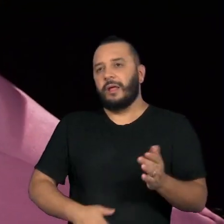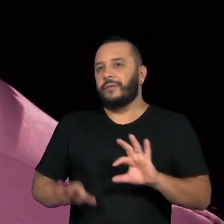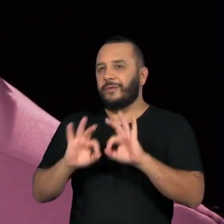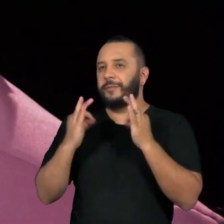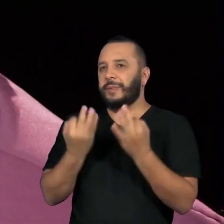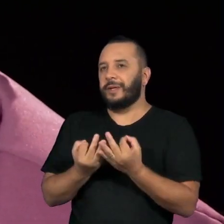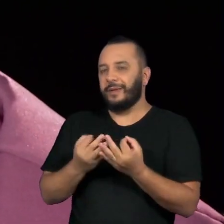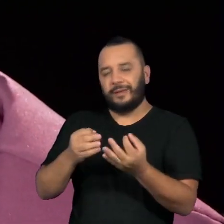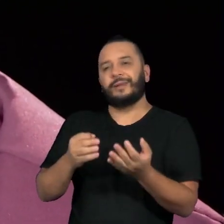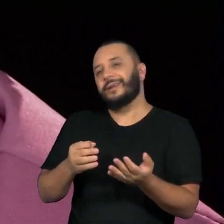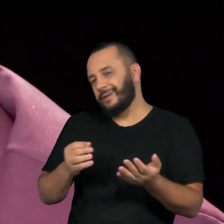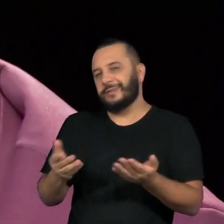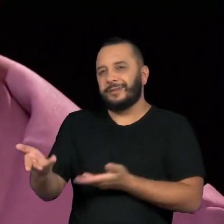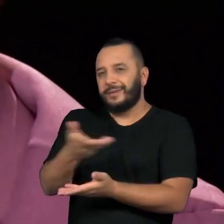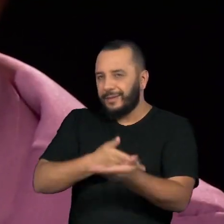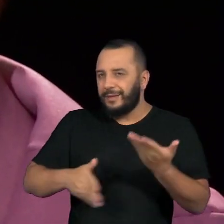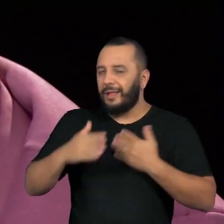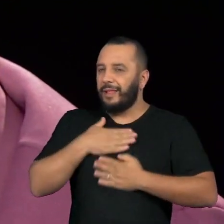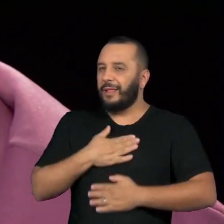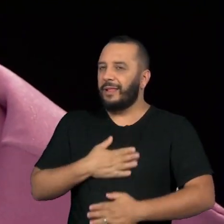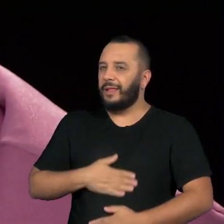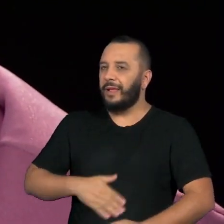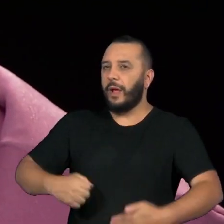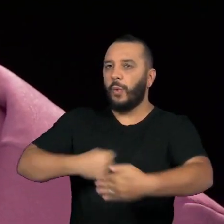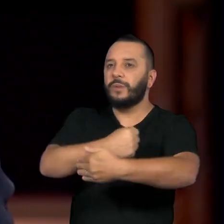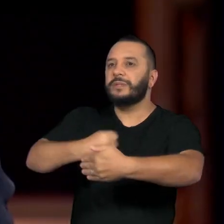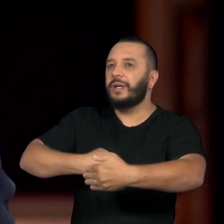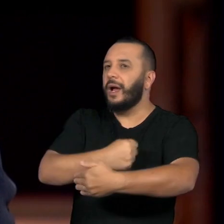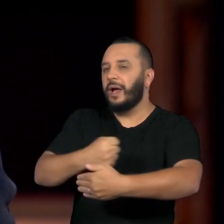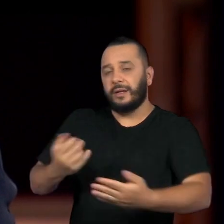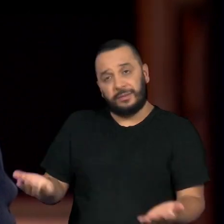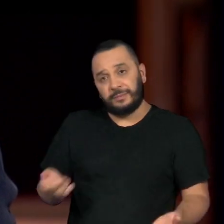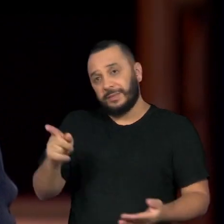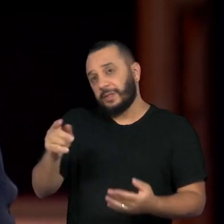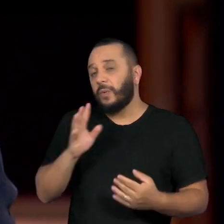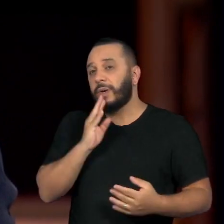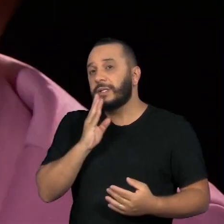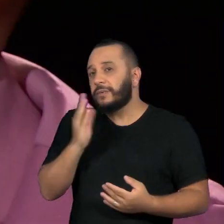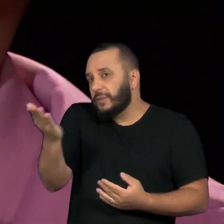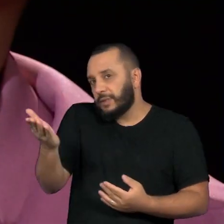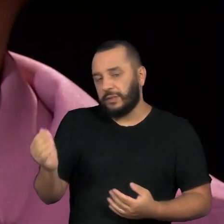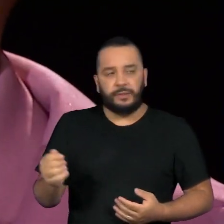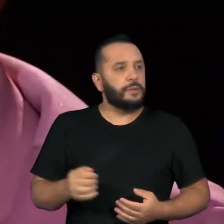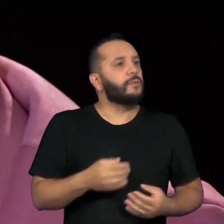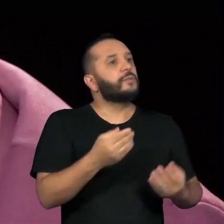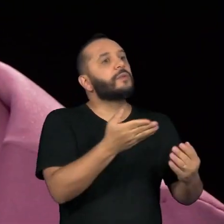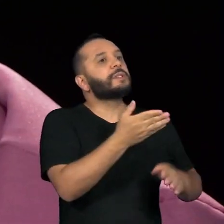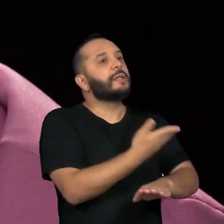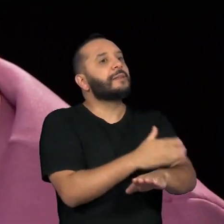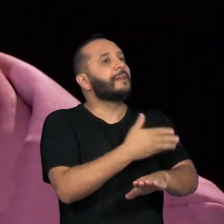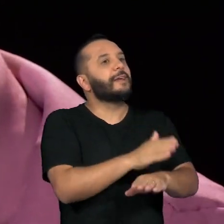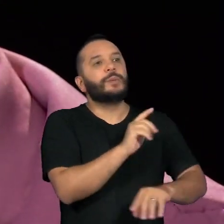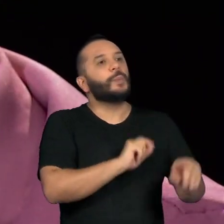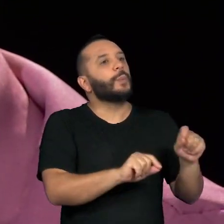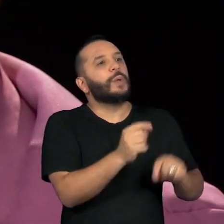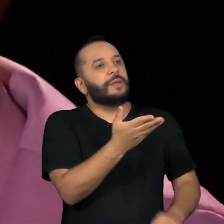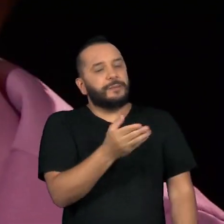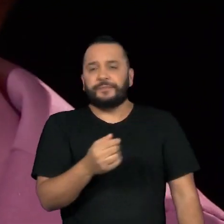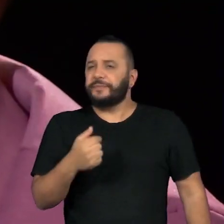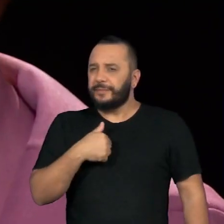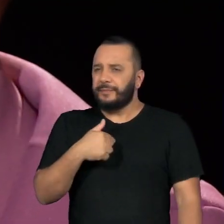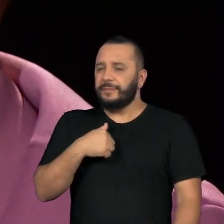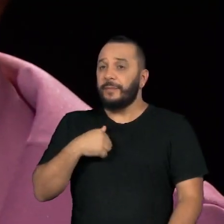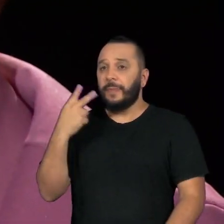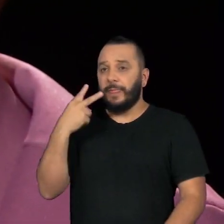uma comida especial para alguém. Então, é se conhecer. E qual é a sua prática? Olha, eu fico ali umas 2 horinhas fazendo